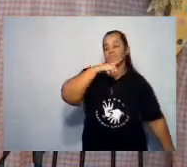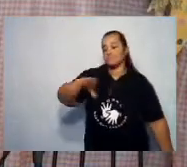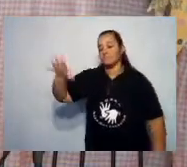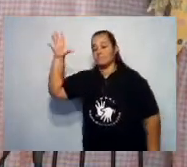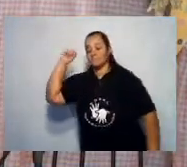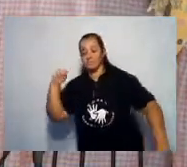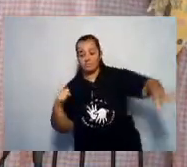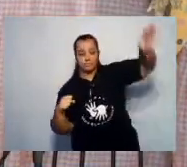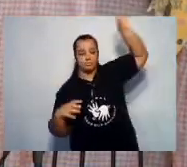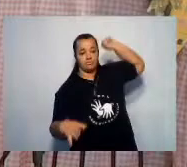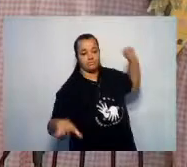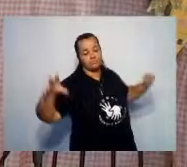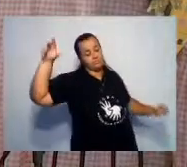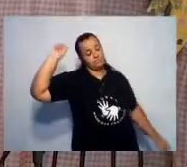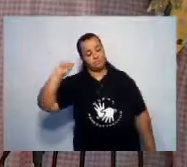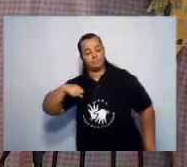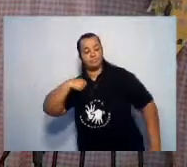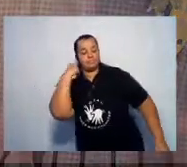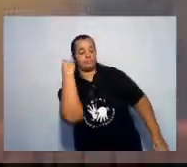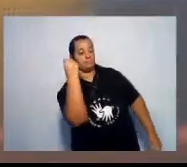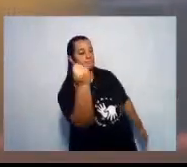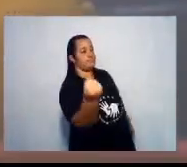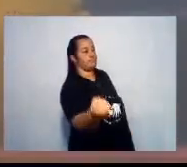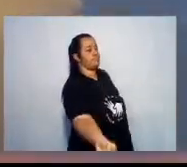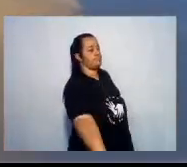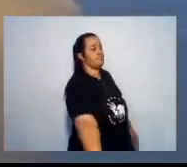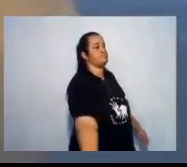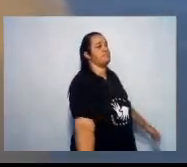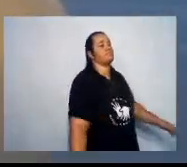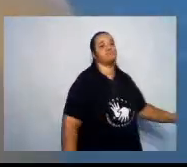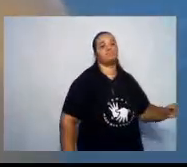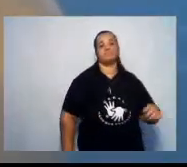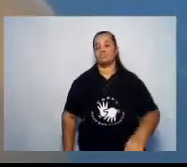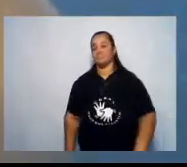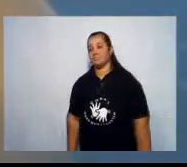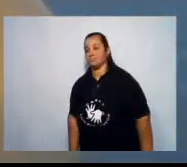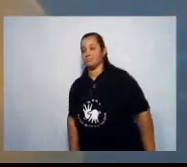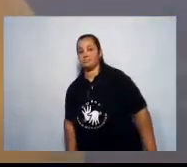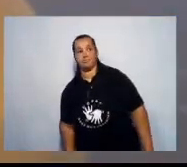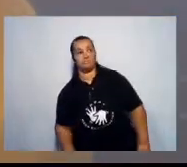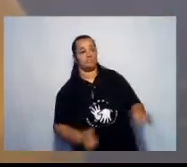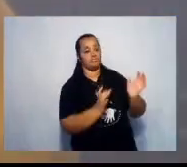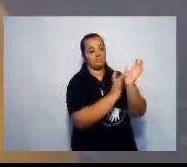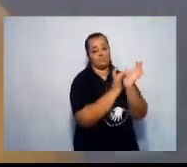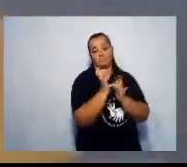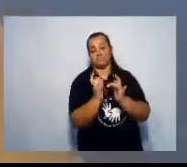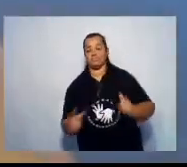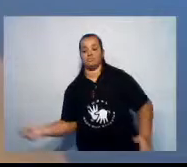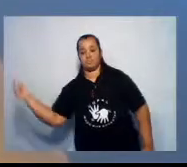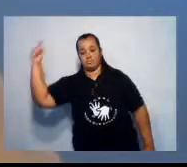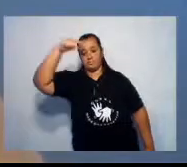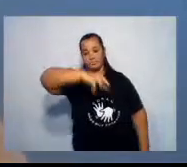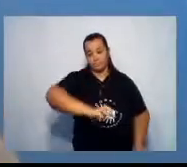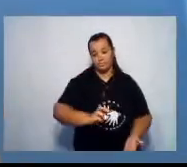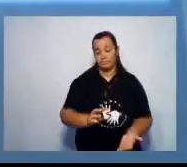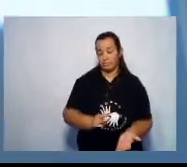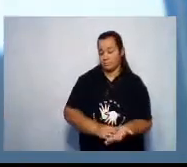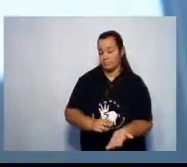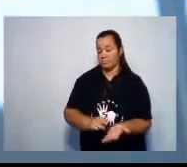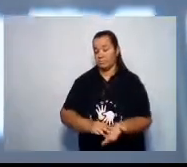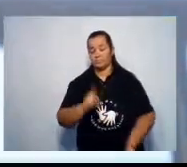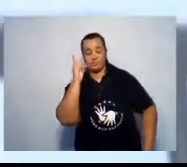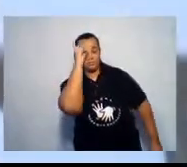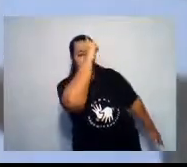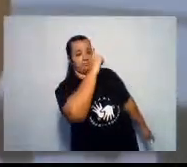Eu não duvido, já escuto os teus sinais, que tu virias numa manhã